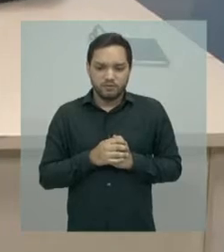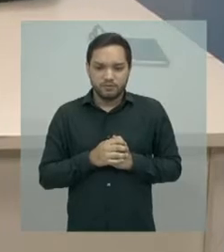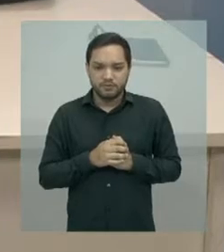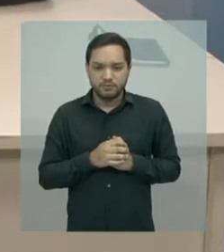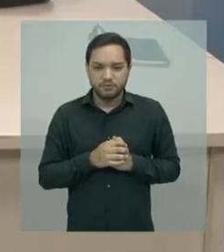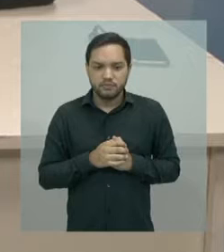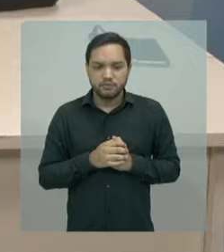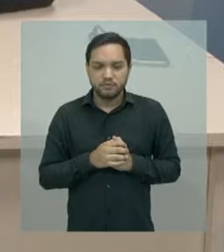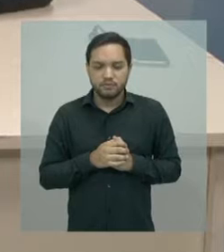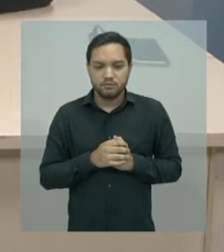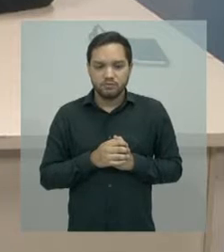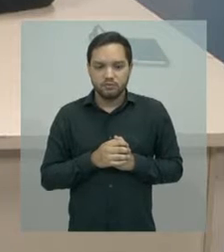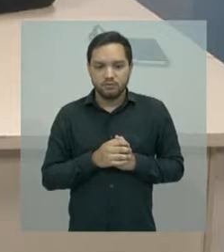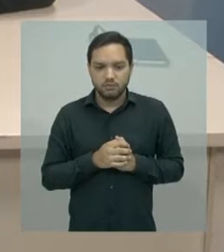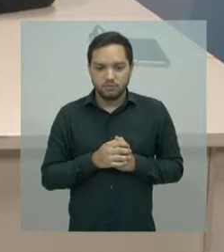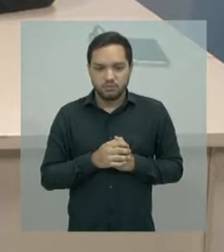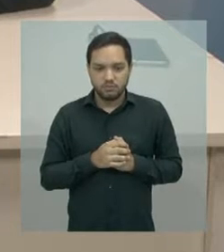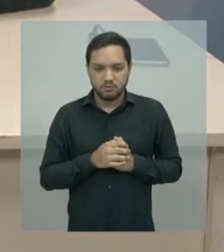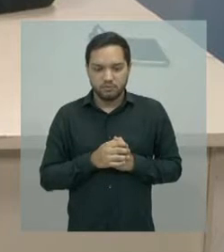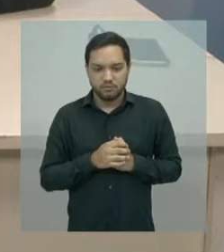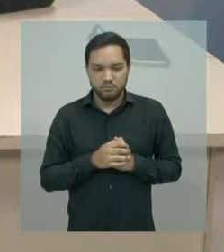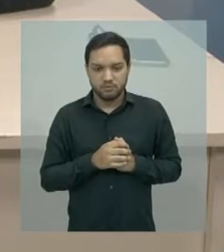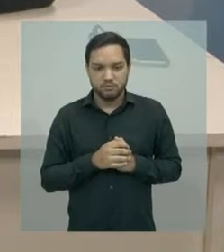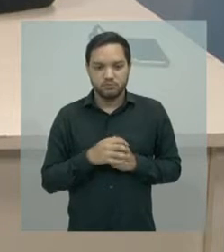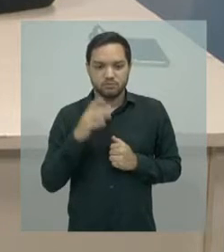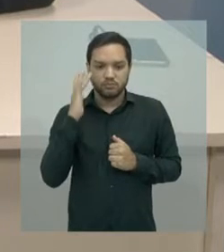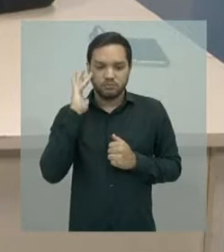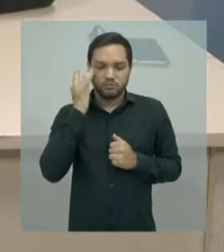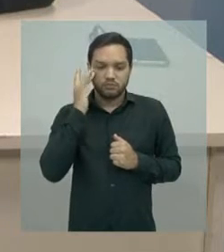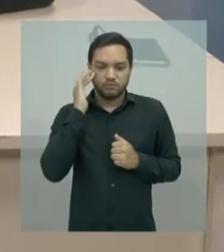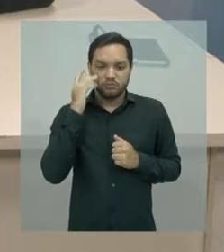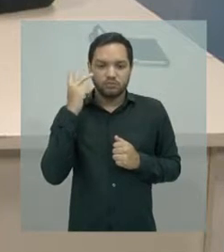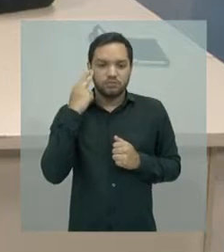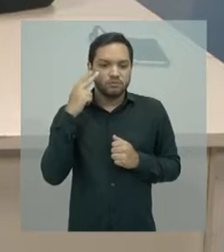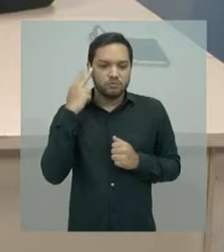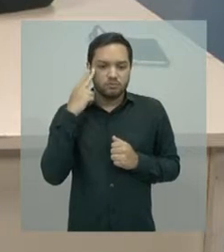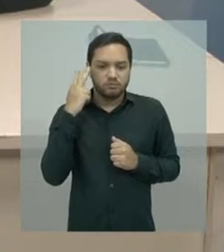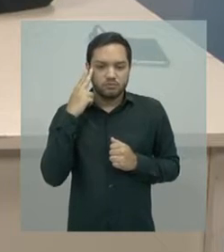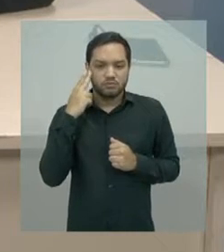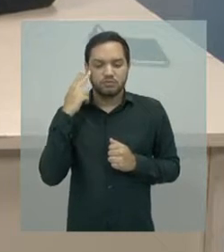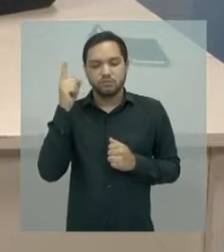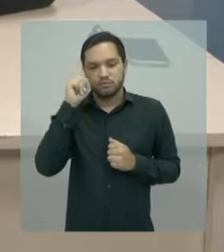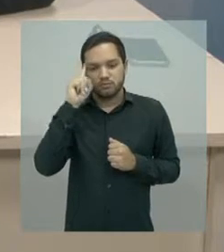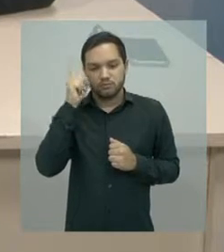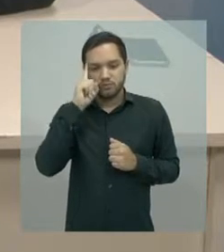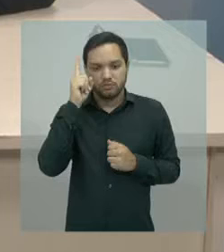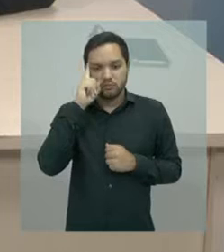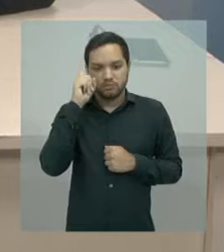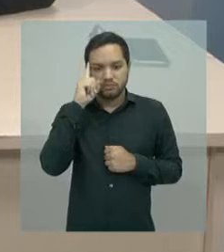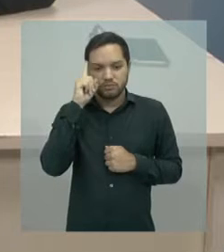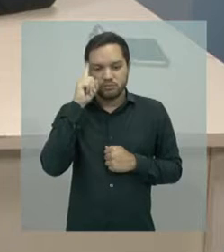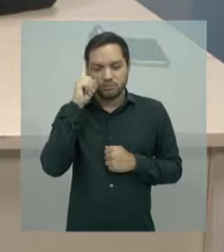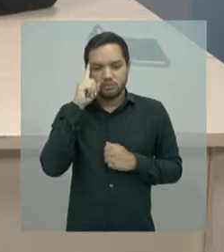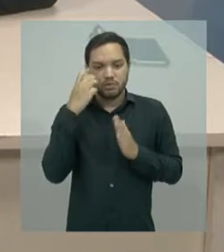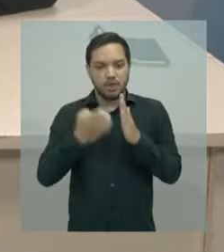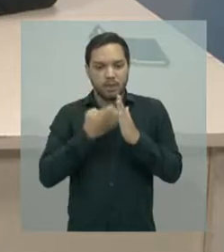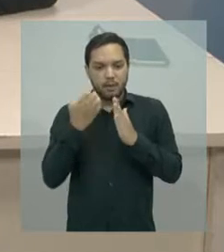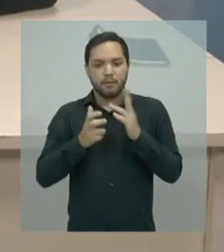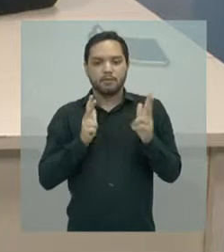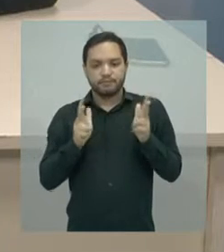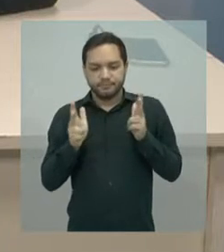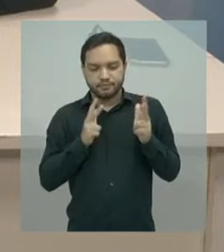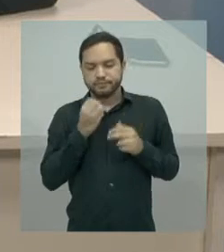Cristo. A história do liberalismo. Eu acho normal que a energia seja explorada por empresa privada. Eu acho.